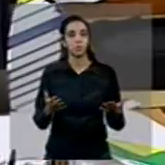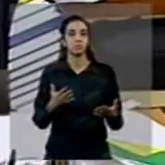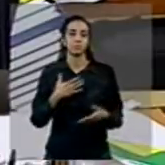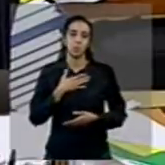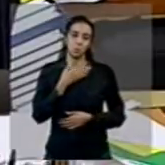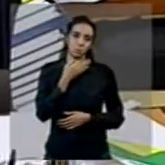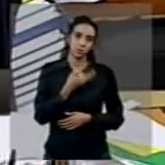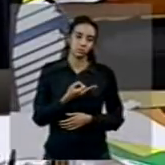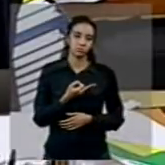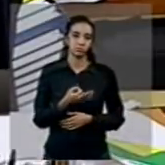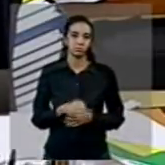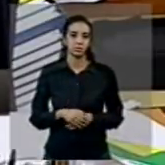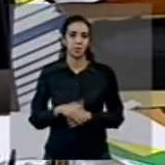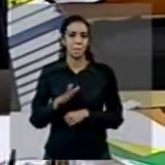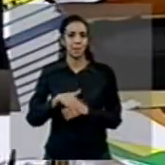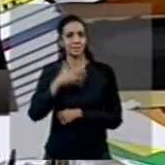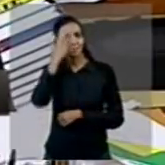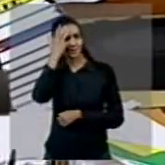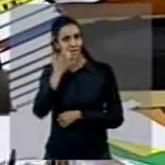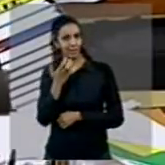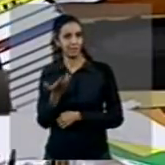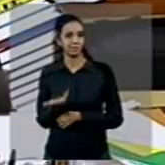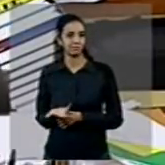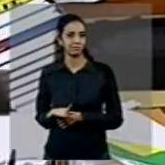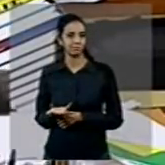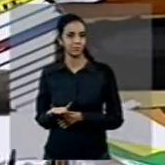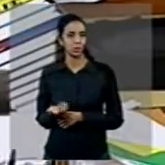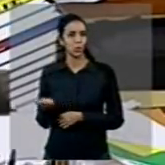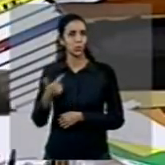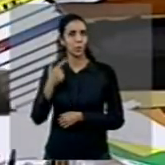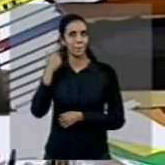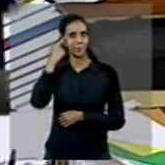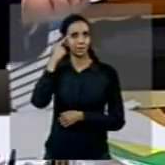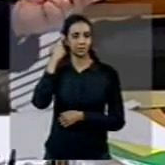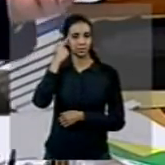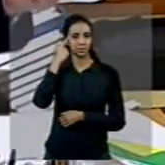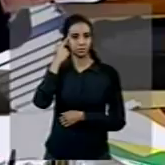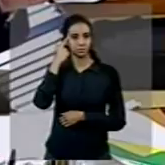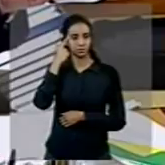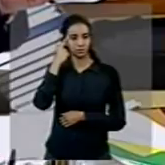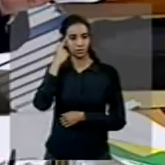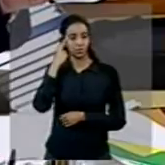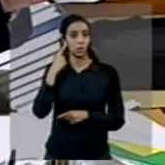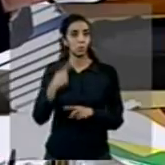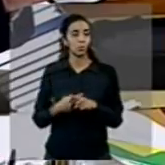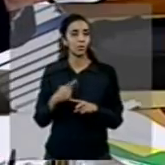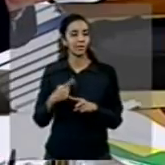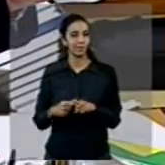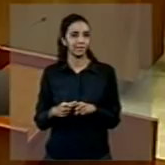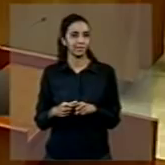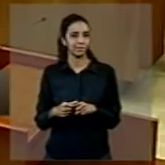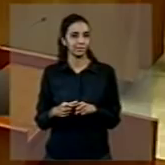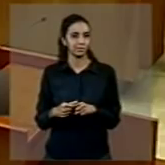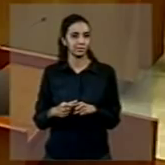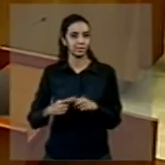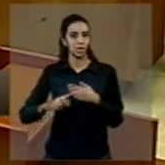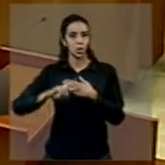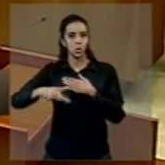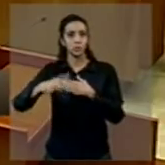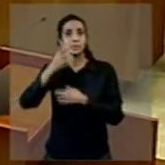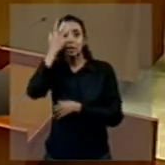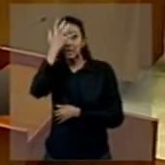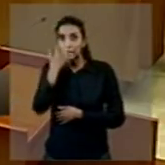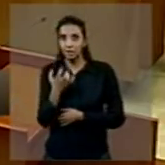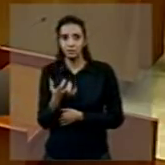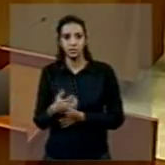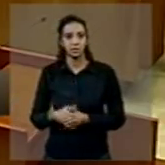é muito mais séria do que possamos imaginar, porque a consequência é de gravidade